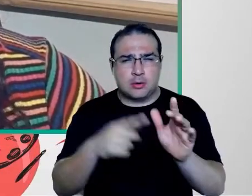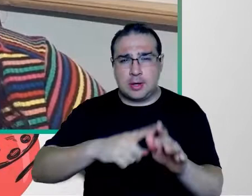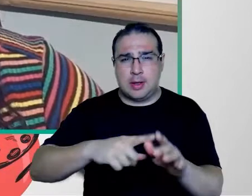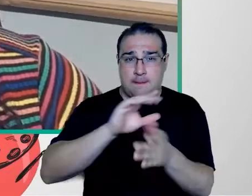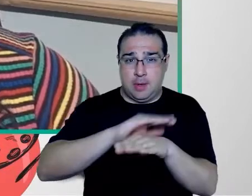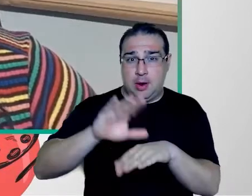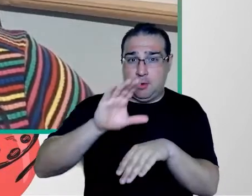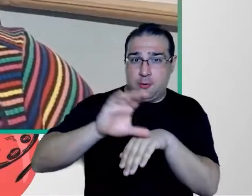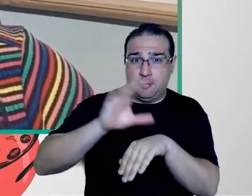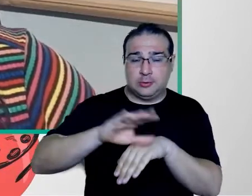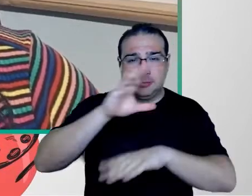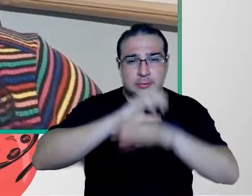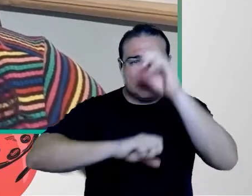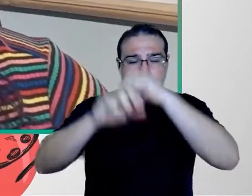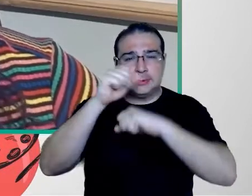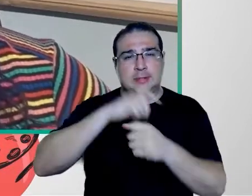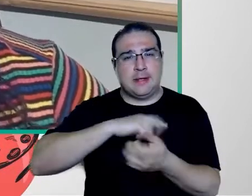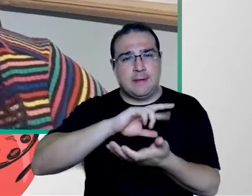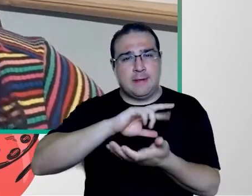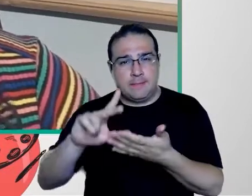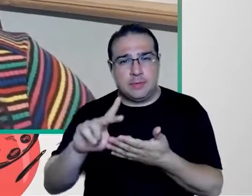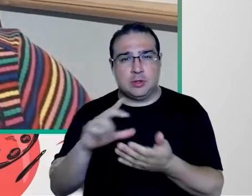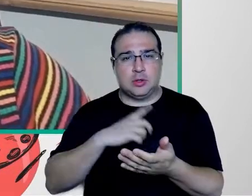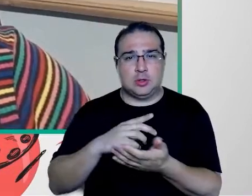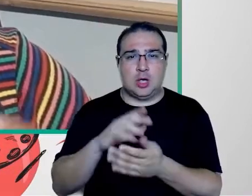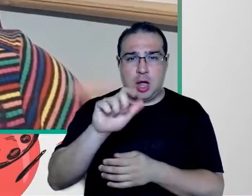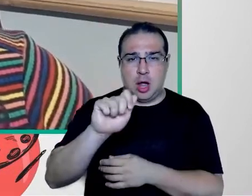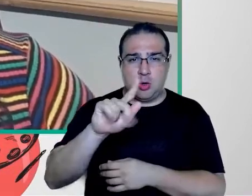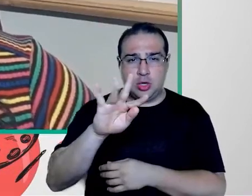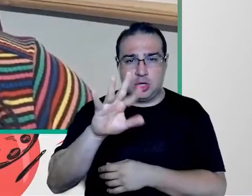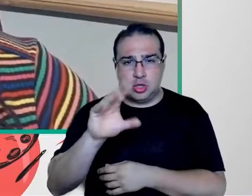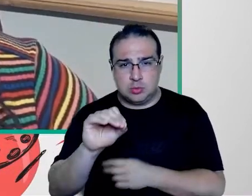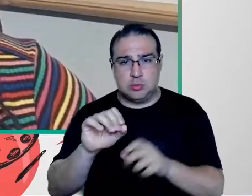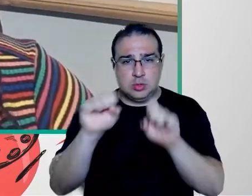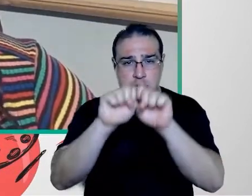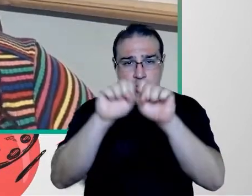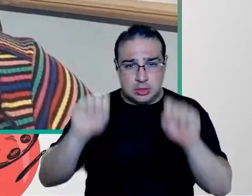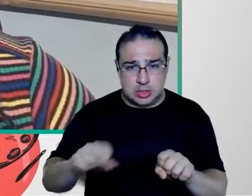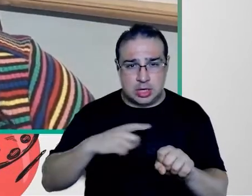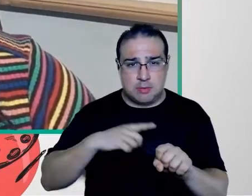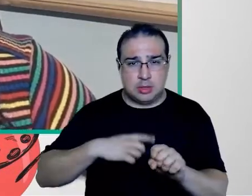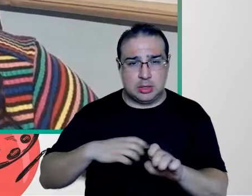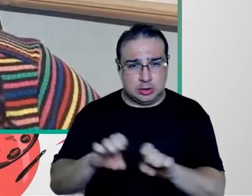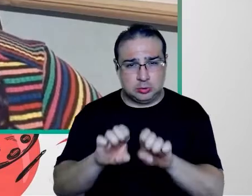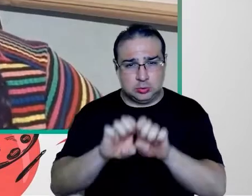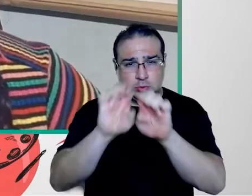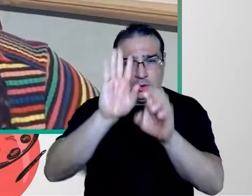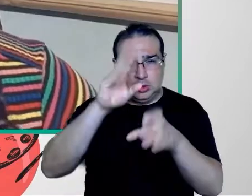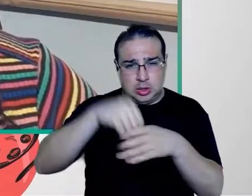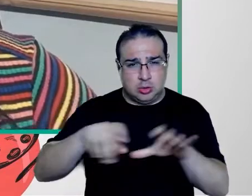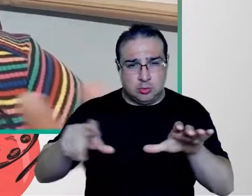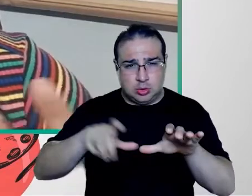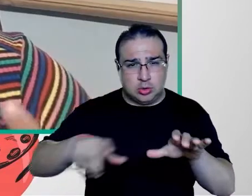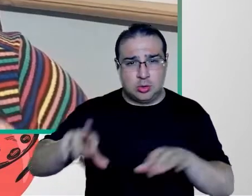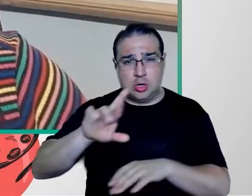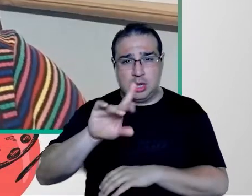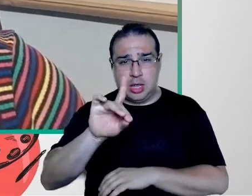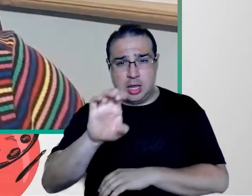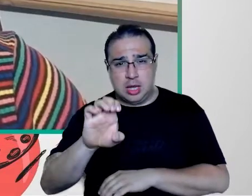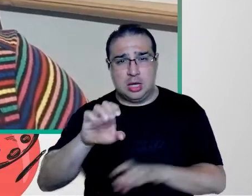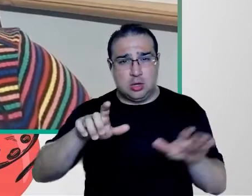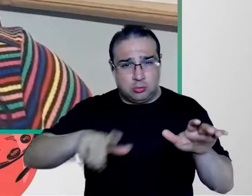maior parte do curso, como, por exemplo, algoritmos, sistemas operacionais, arquitetura de computadores, redes